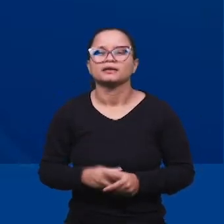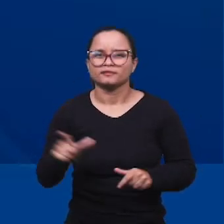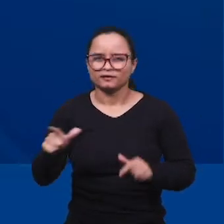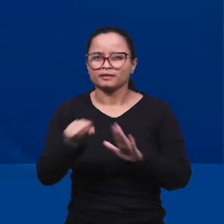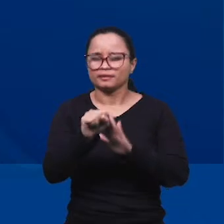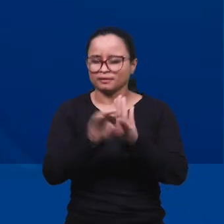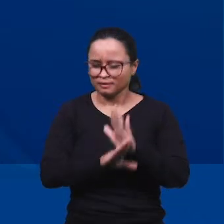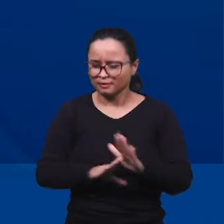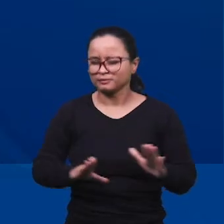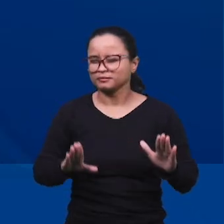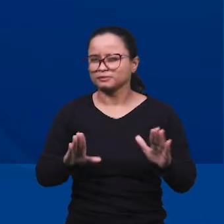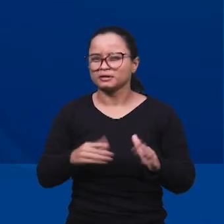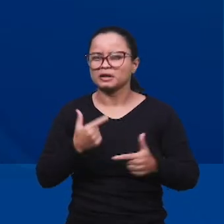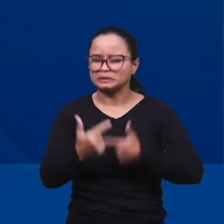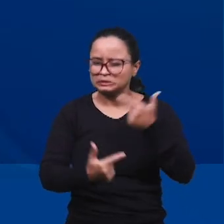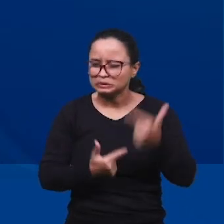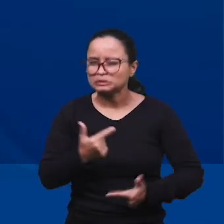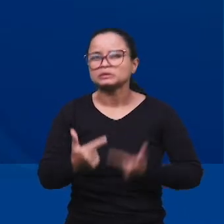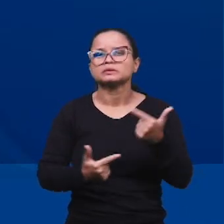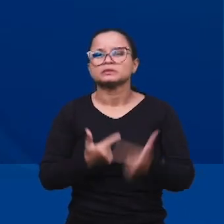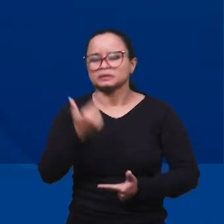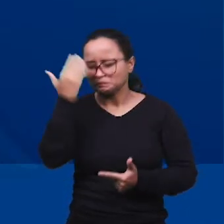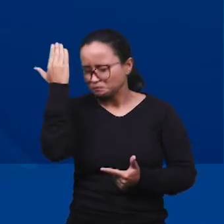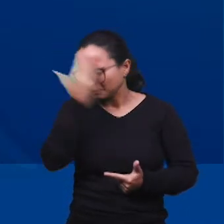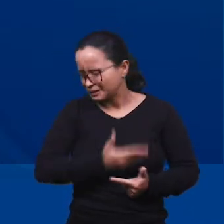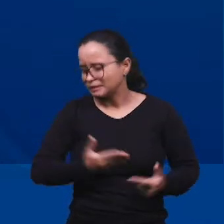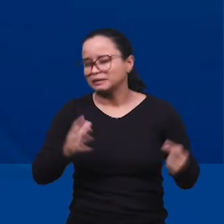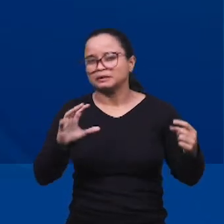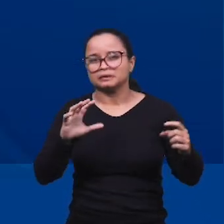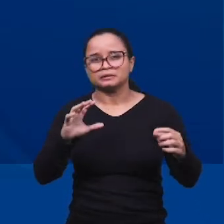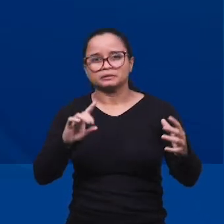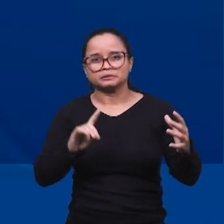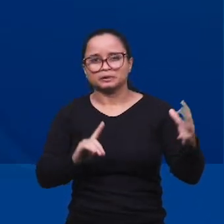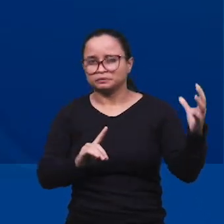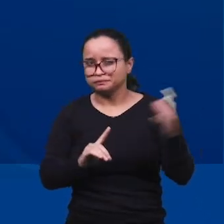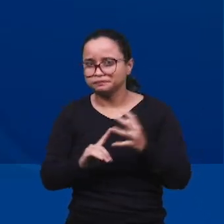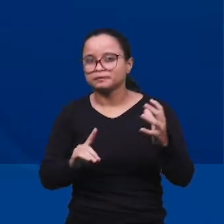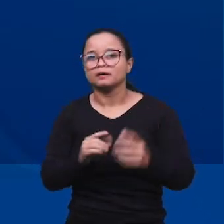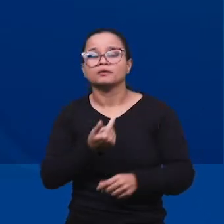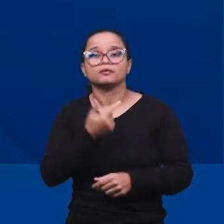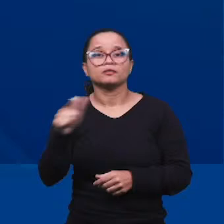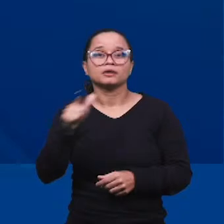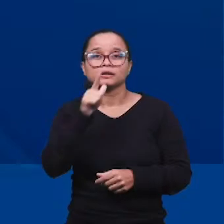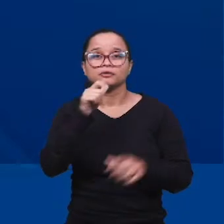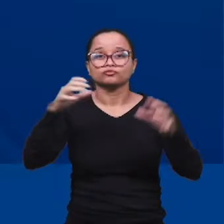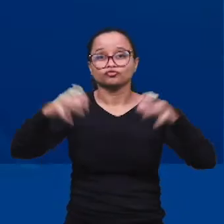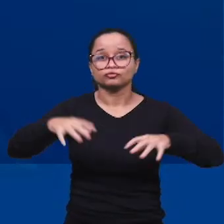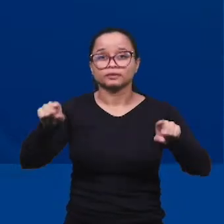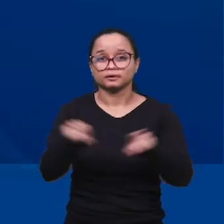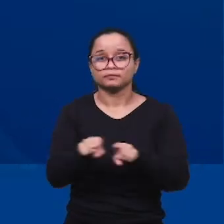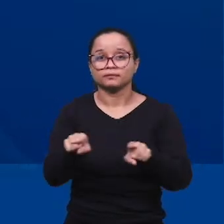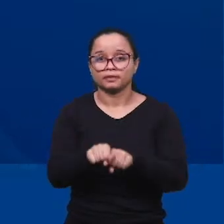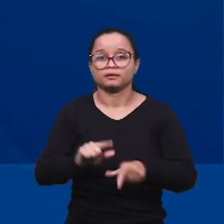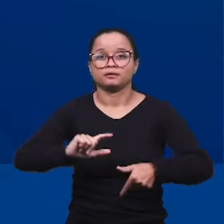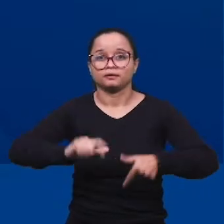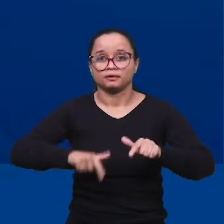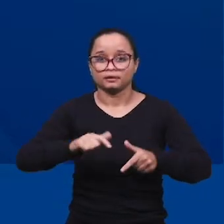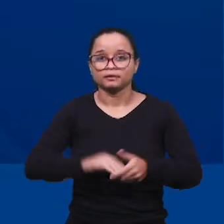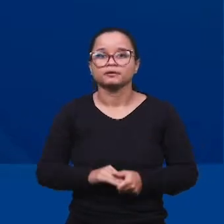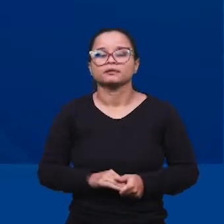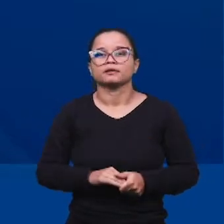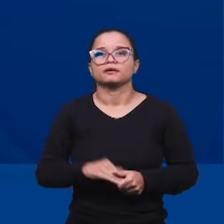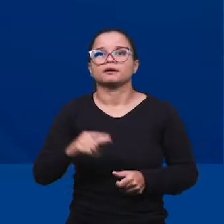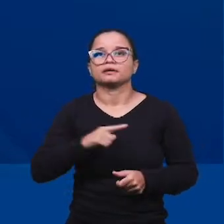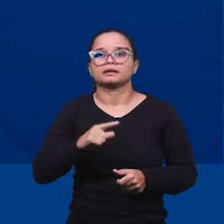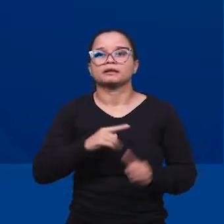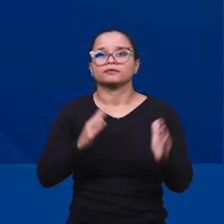batalhas, perseguições, mas havia também uma outra chuva que caía em Israel. Essa chuva caía na primavera